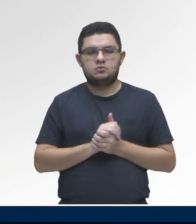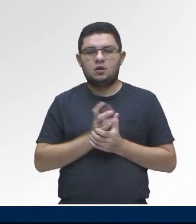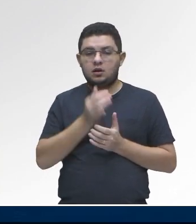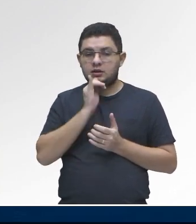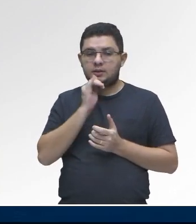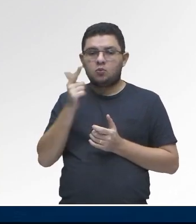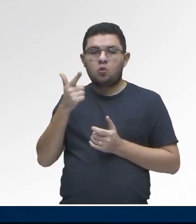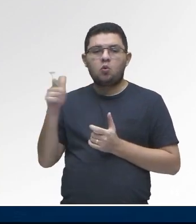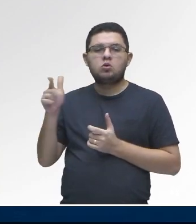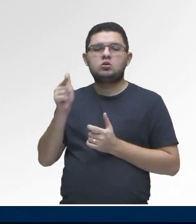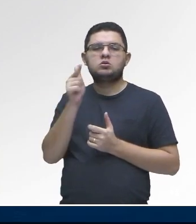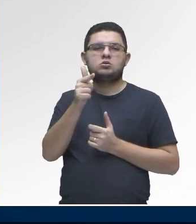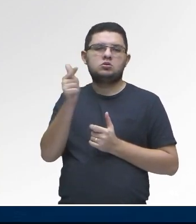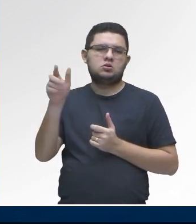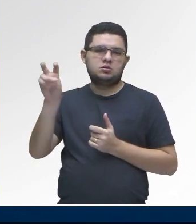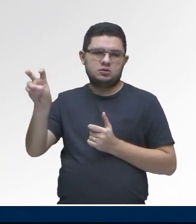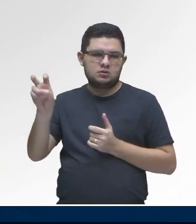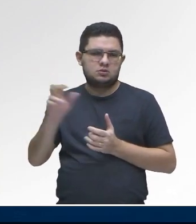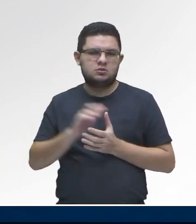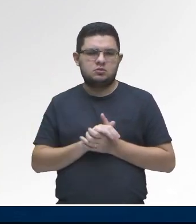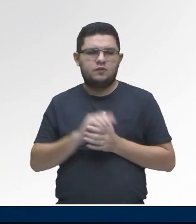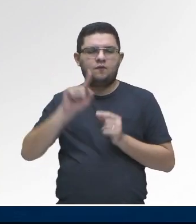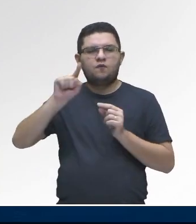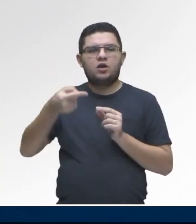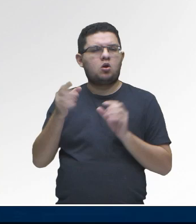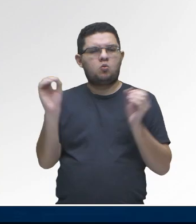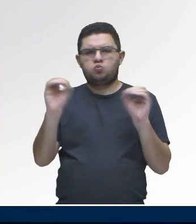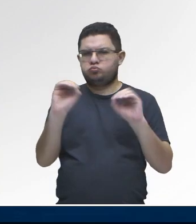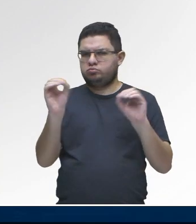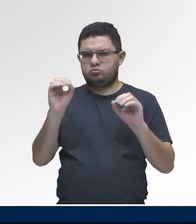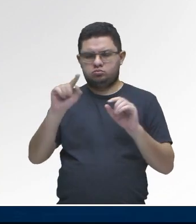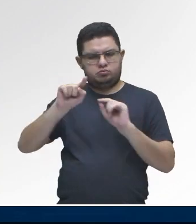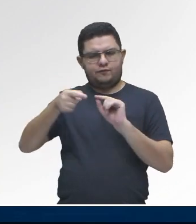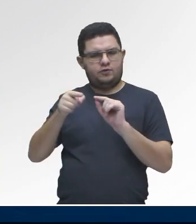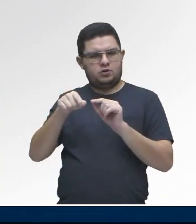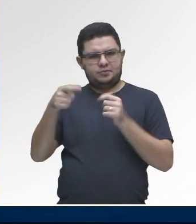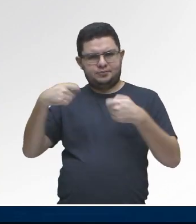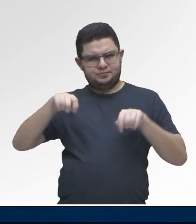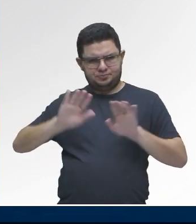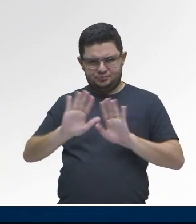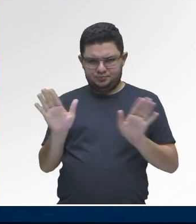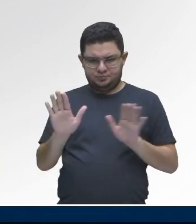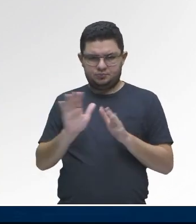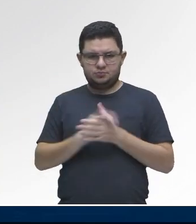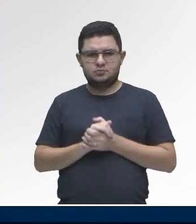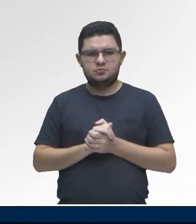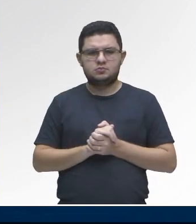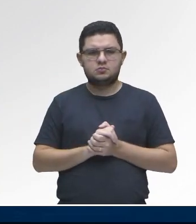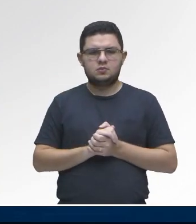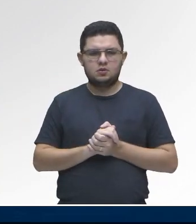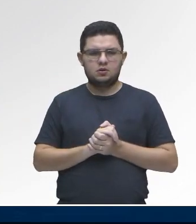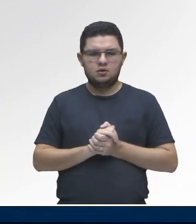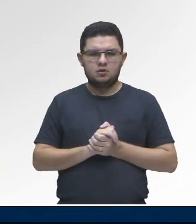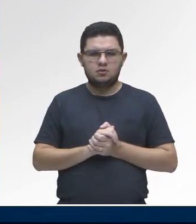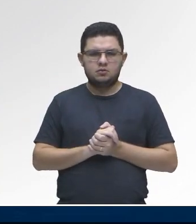Você apaga a vírgula e escreve o número sem a vírgula. Nesse caso,